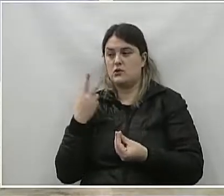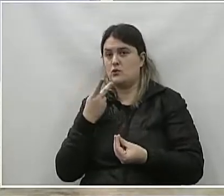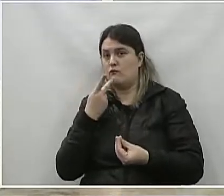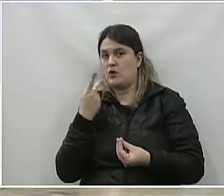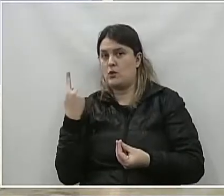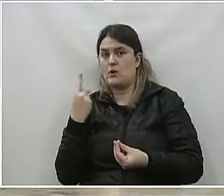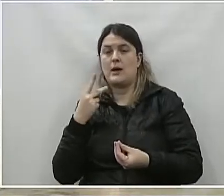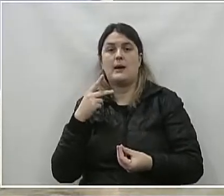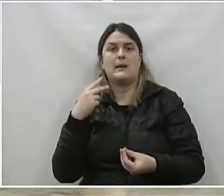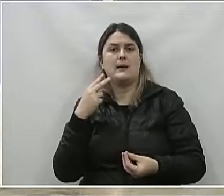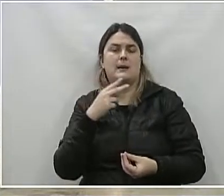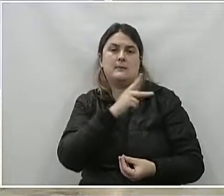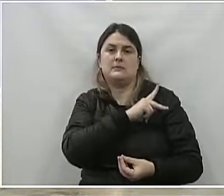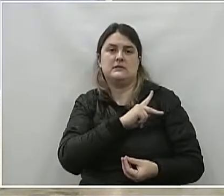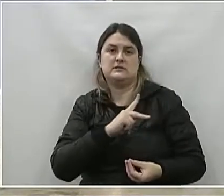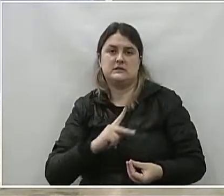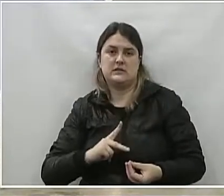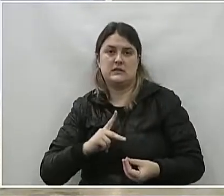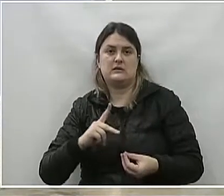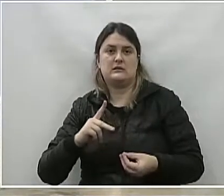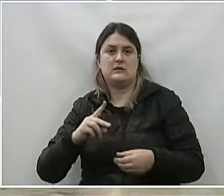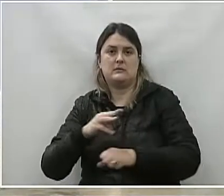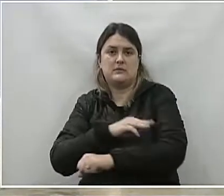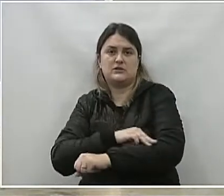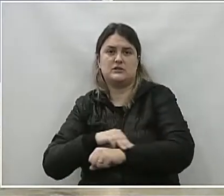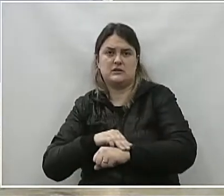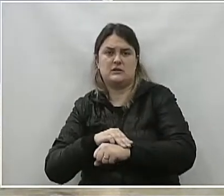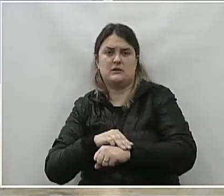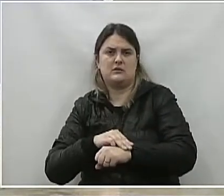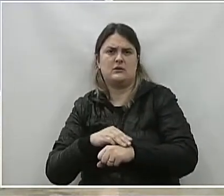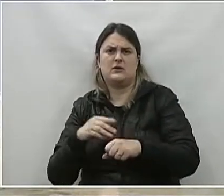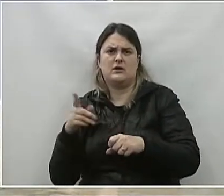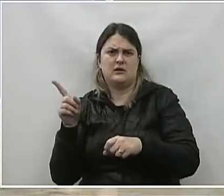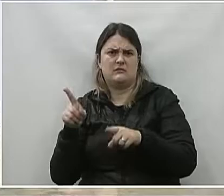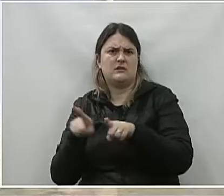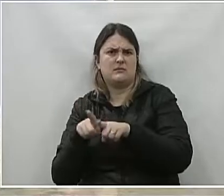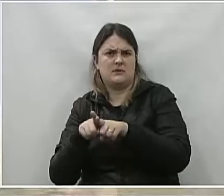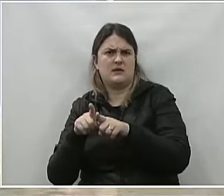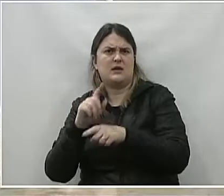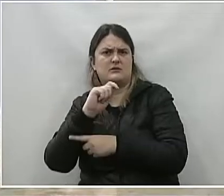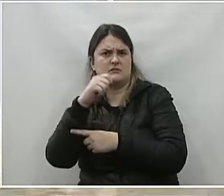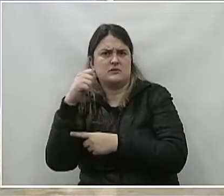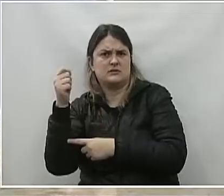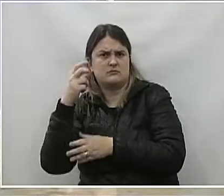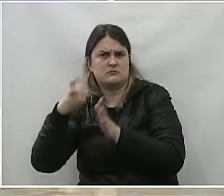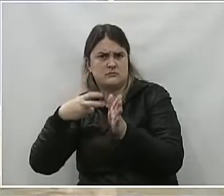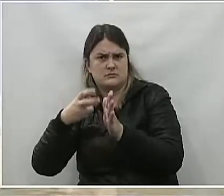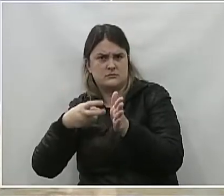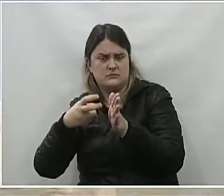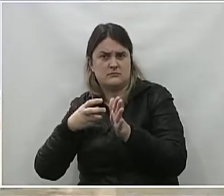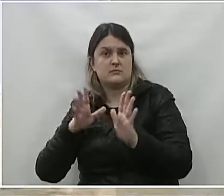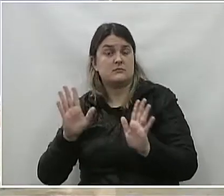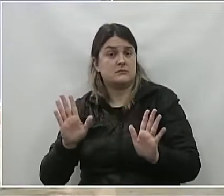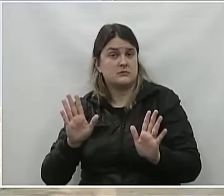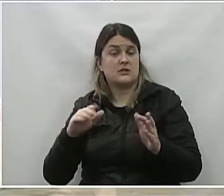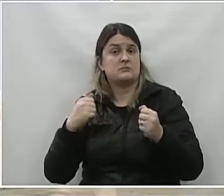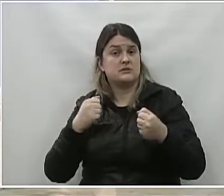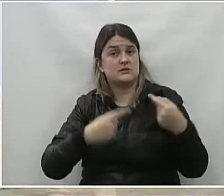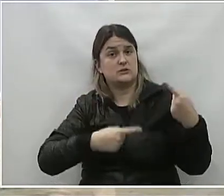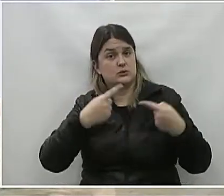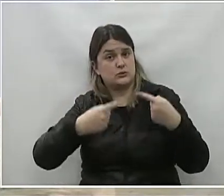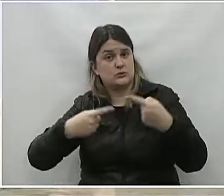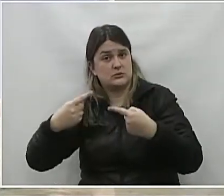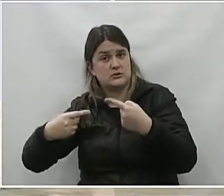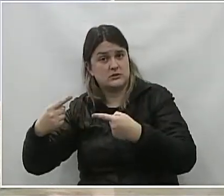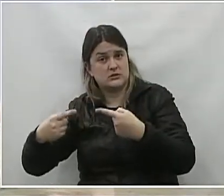mencionou, presidente do magistério e também faz parte da Associação do Ferroviário. Então, a gente precisa discutir de